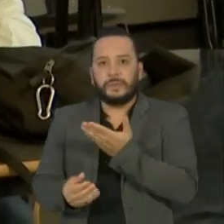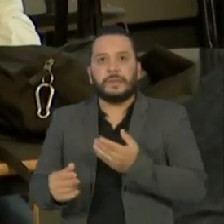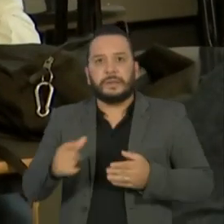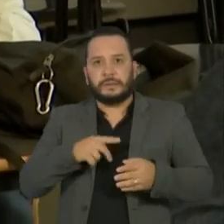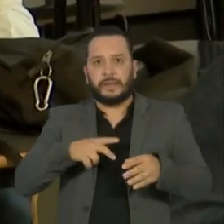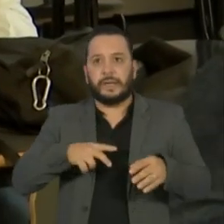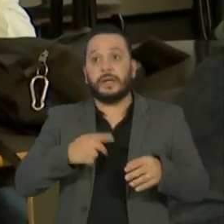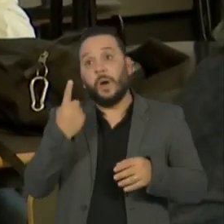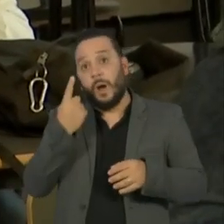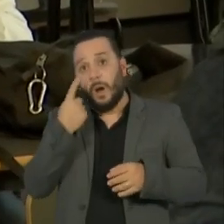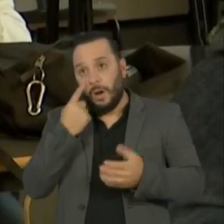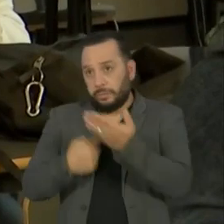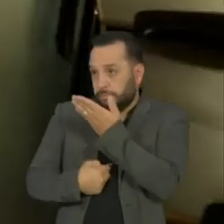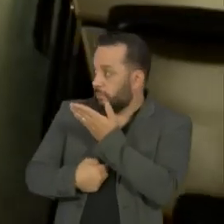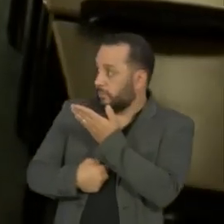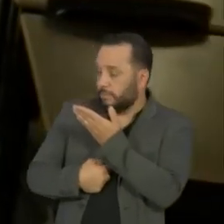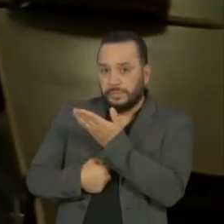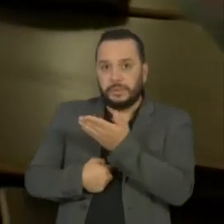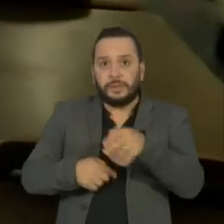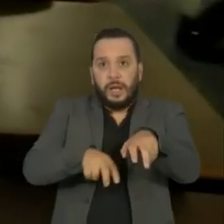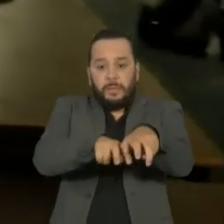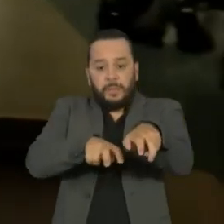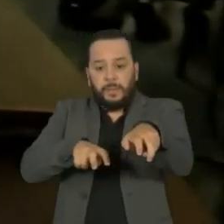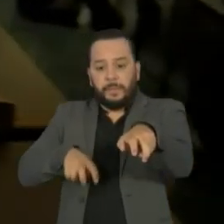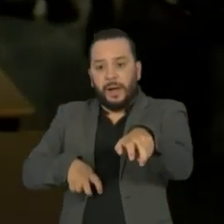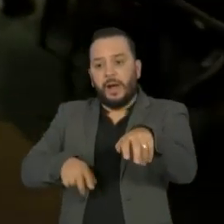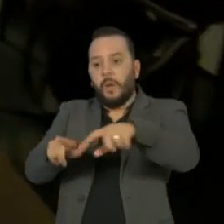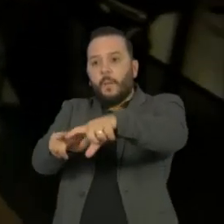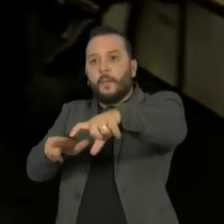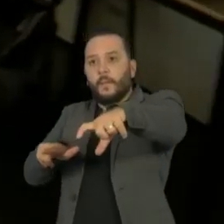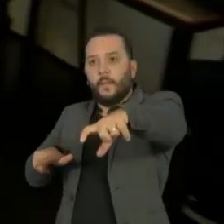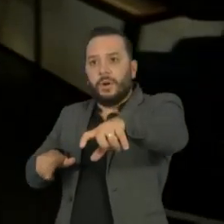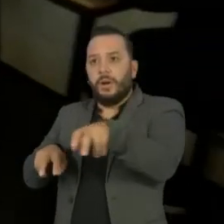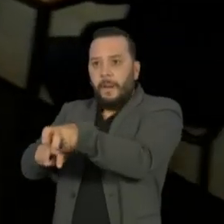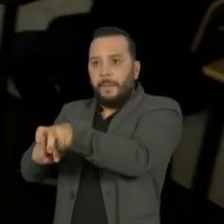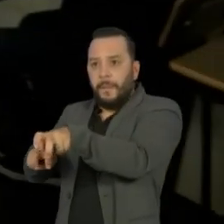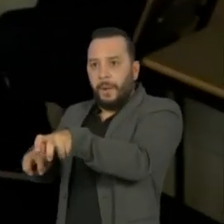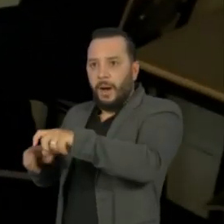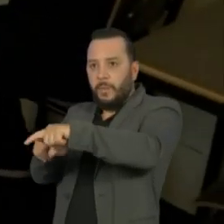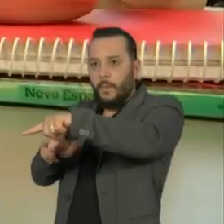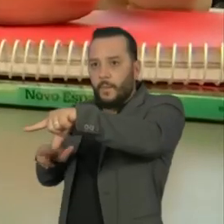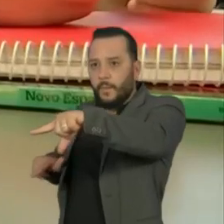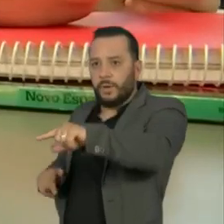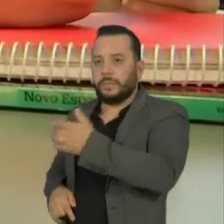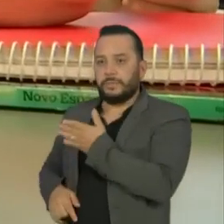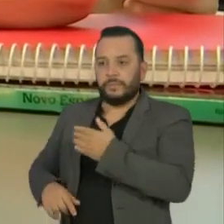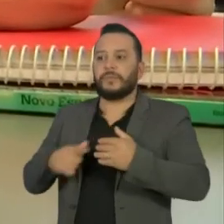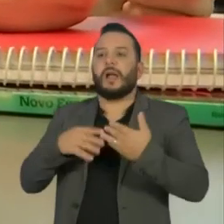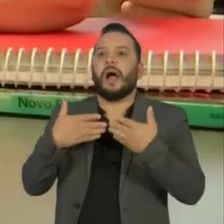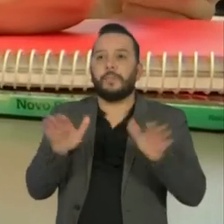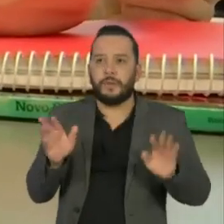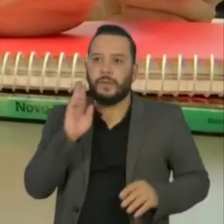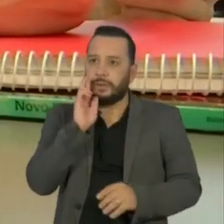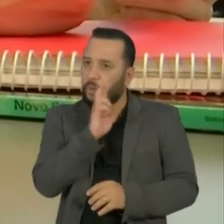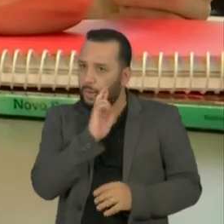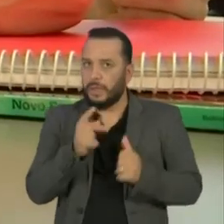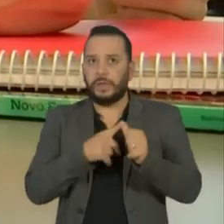fileira de alunos separada por cadeiras vazias. O país já reabriu restaurantes,